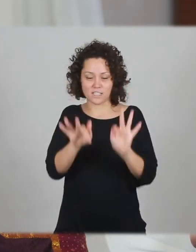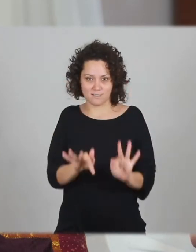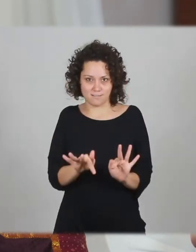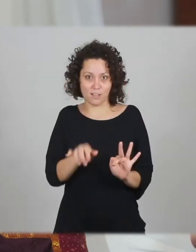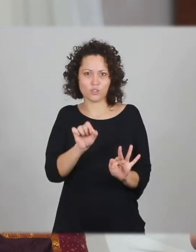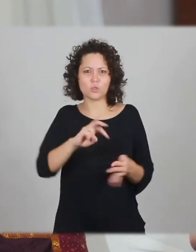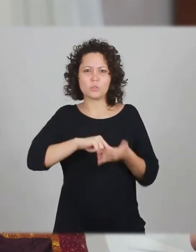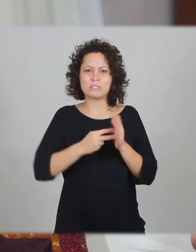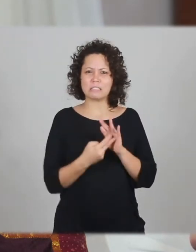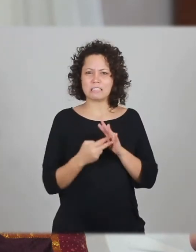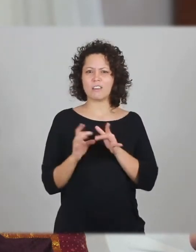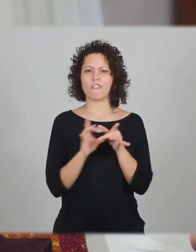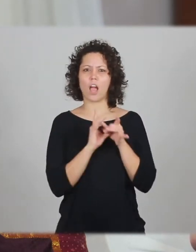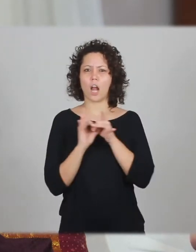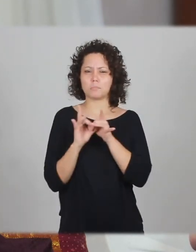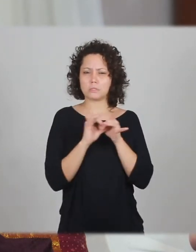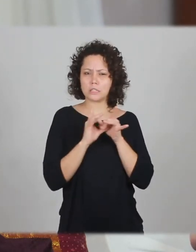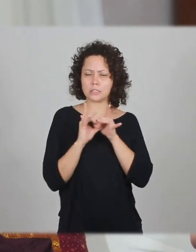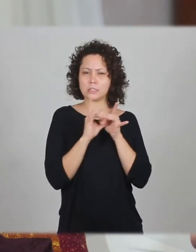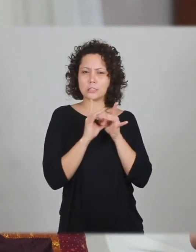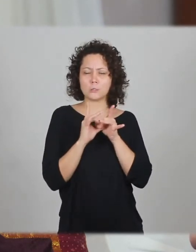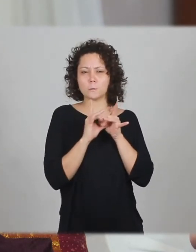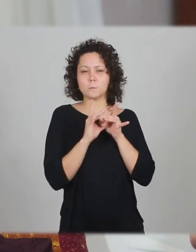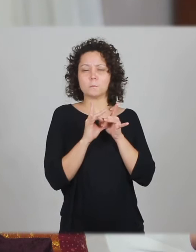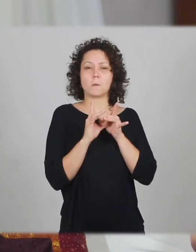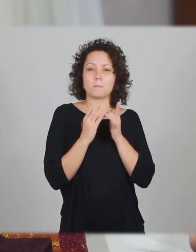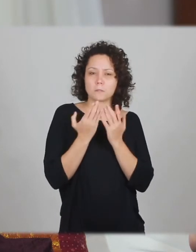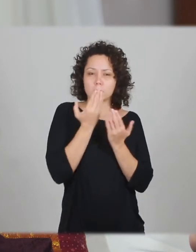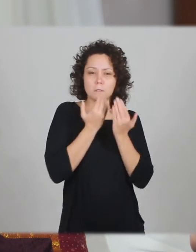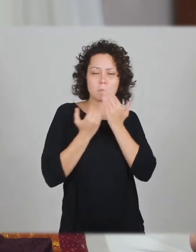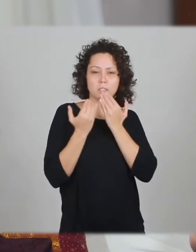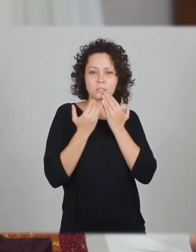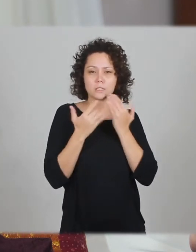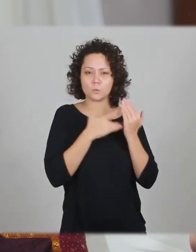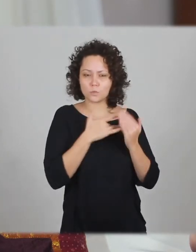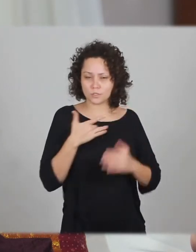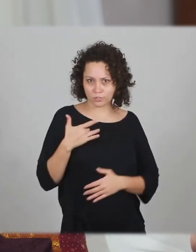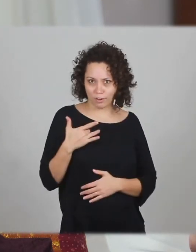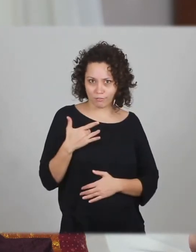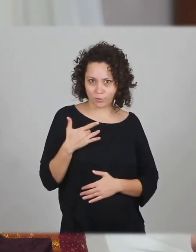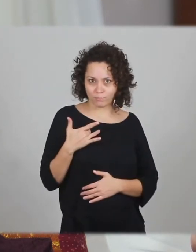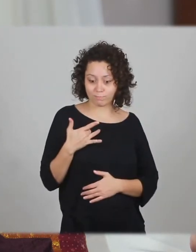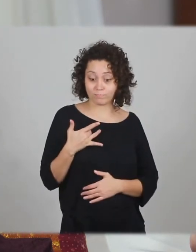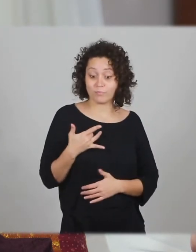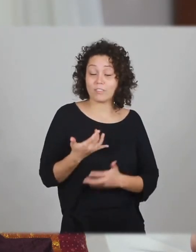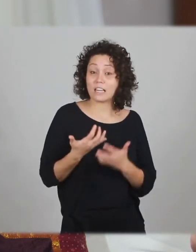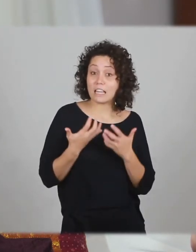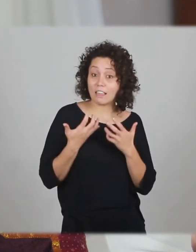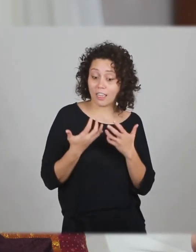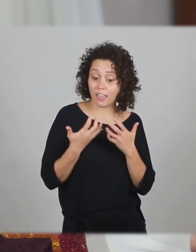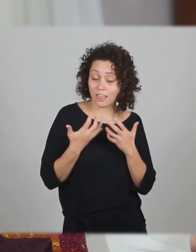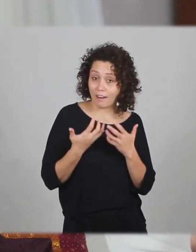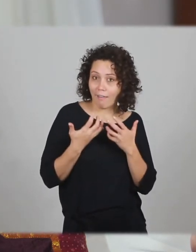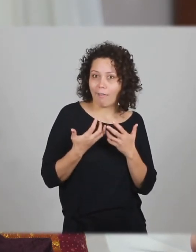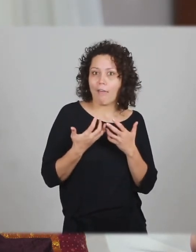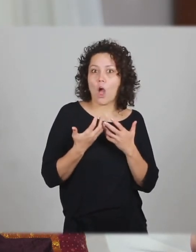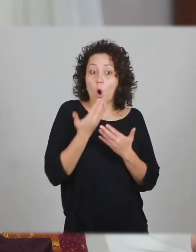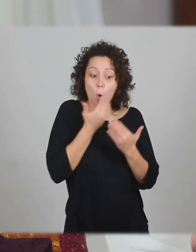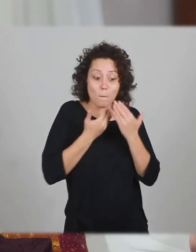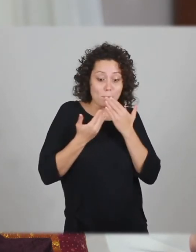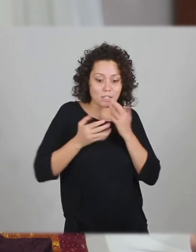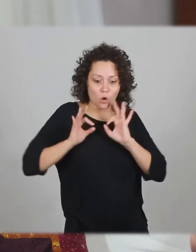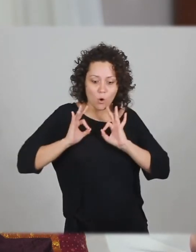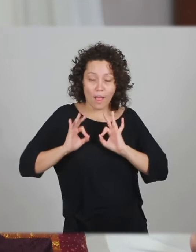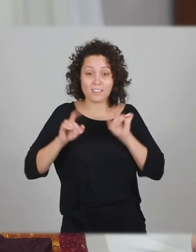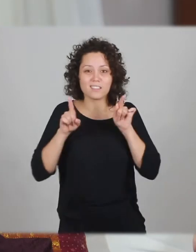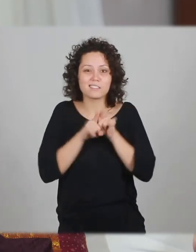Alimentação Adequada e Saudável faz? Né? Um dos braços, um dos assuntos é a questão da alimentação e a questão das bebidas açucaradas e